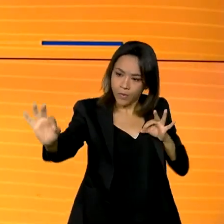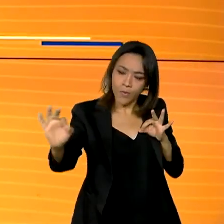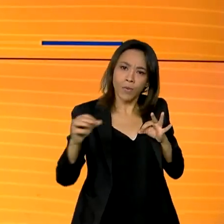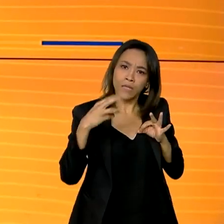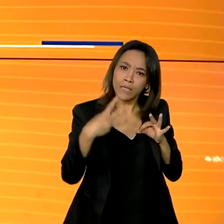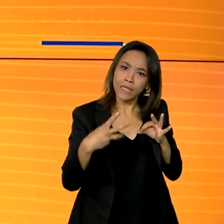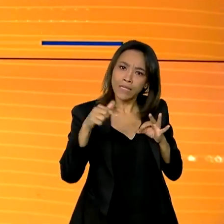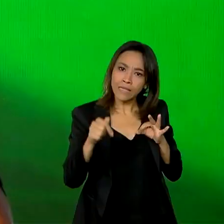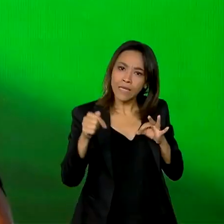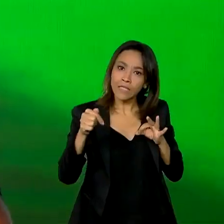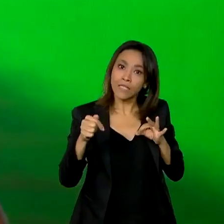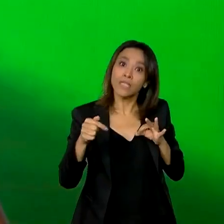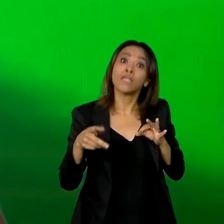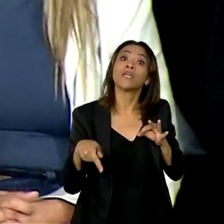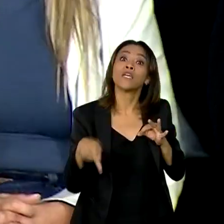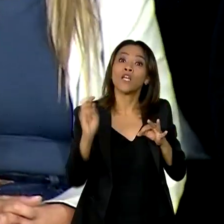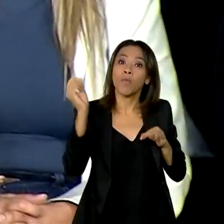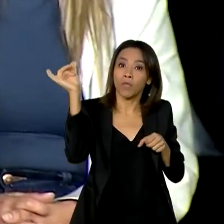centro da capital.